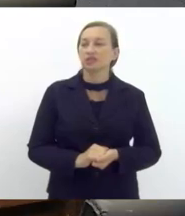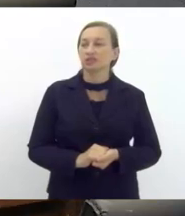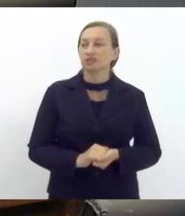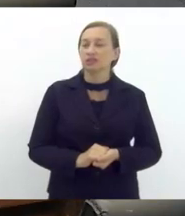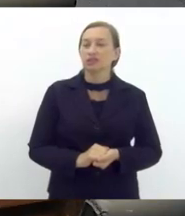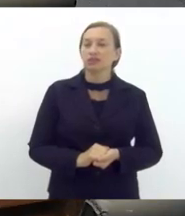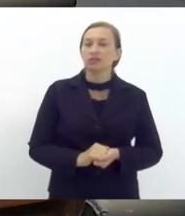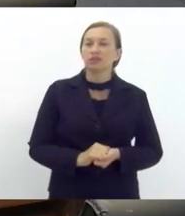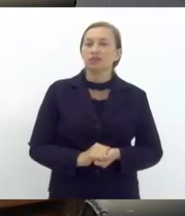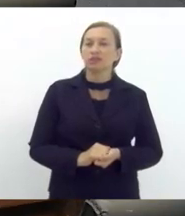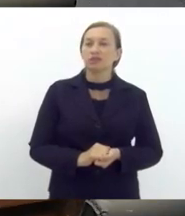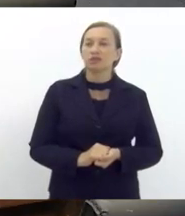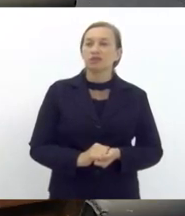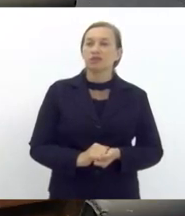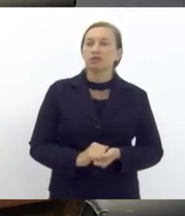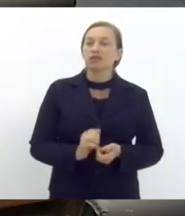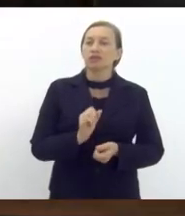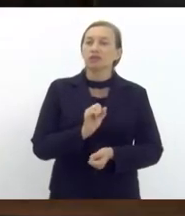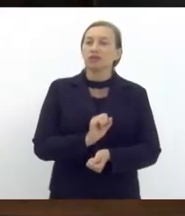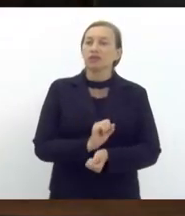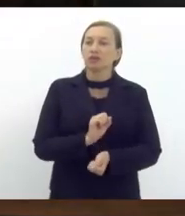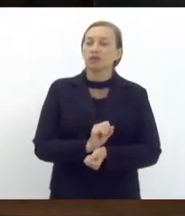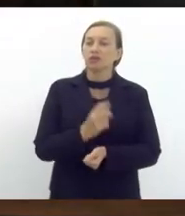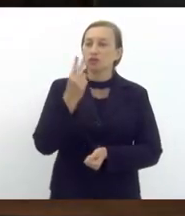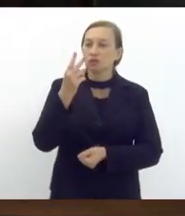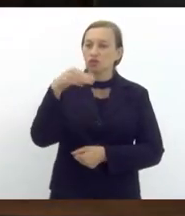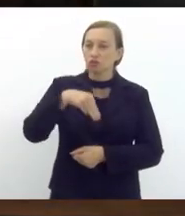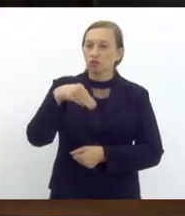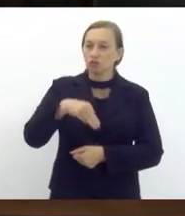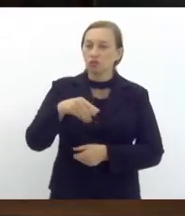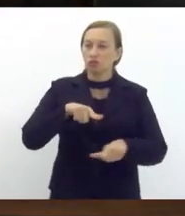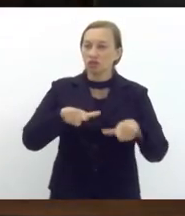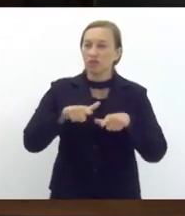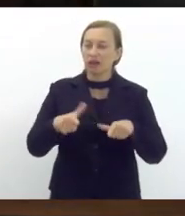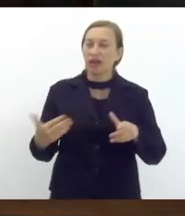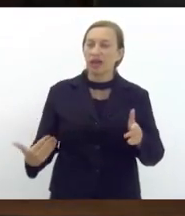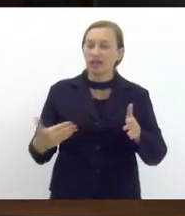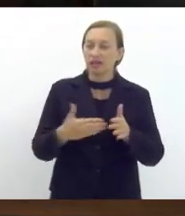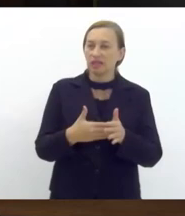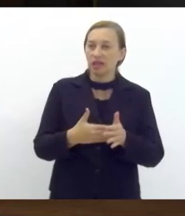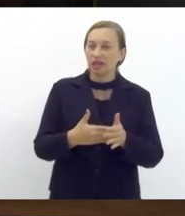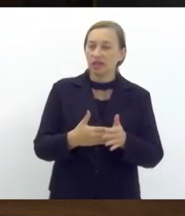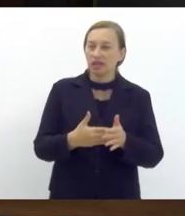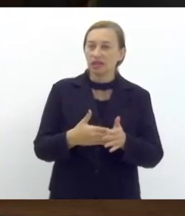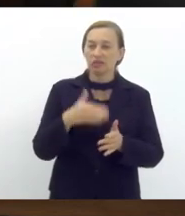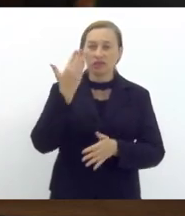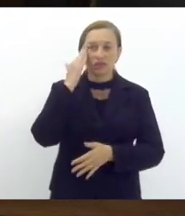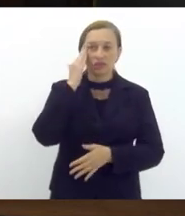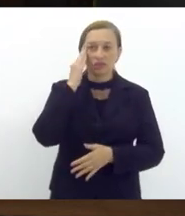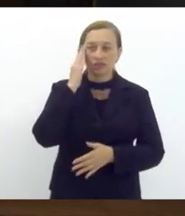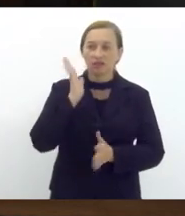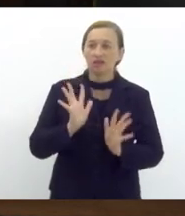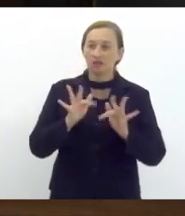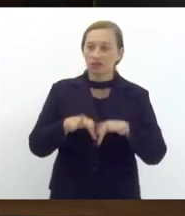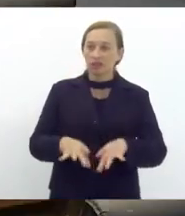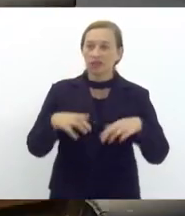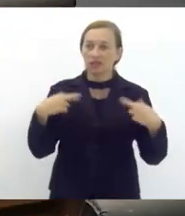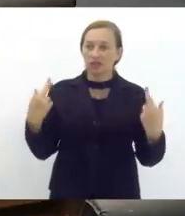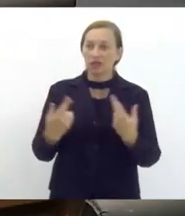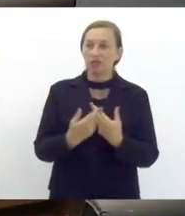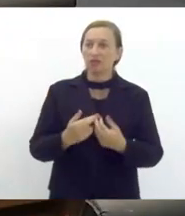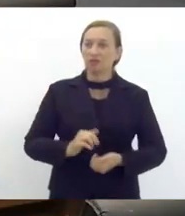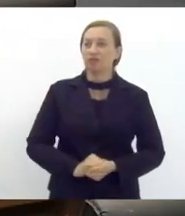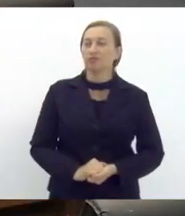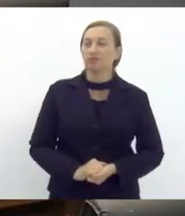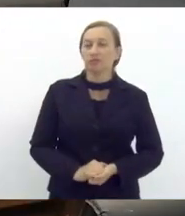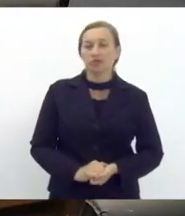a presença suspende os trabalhos por dois minutos até encontrar o entendimento para suspensa a sessão